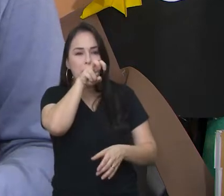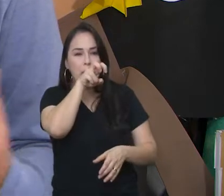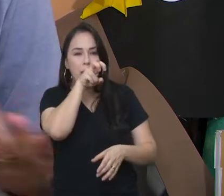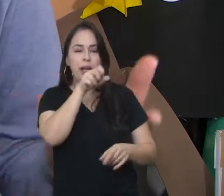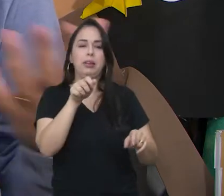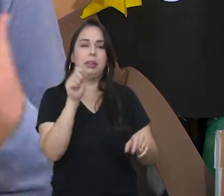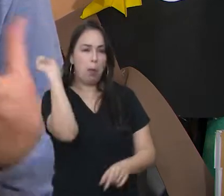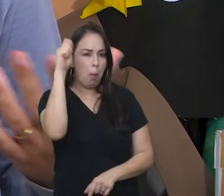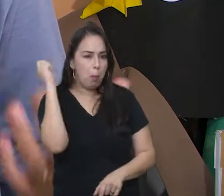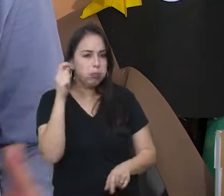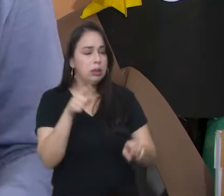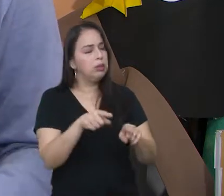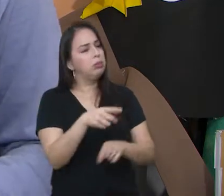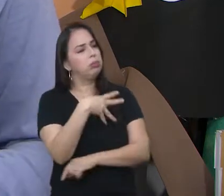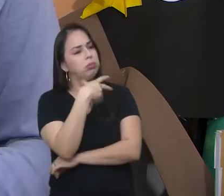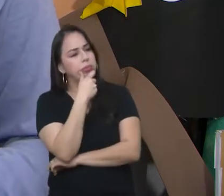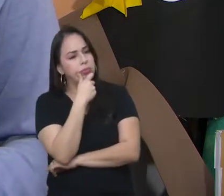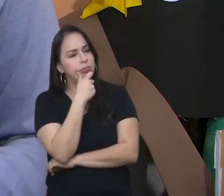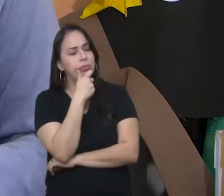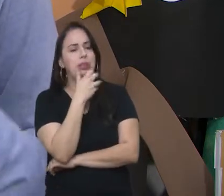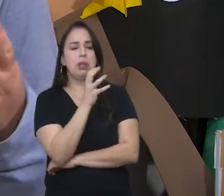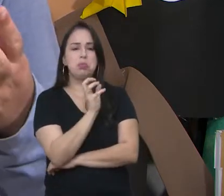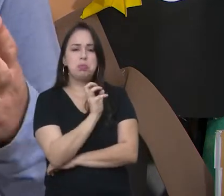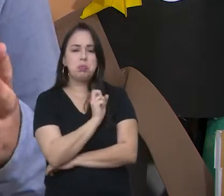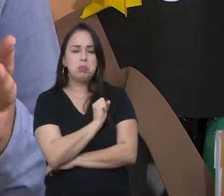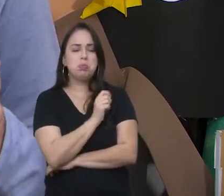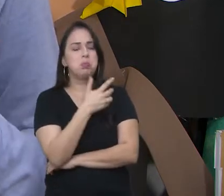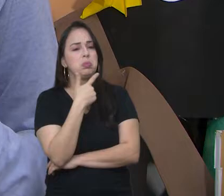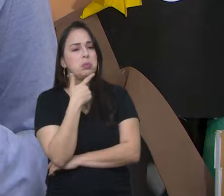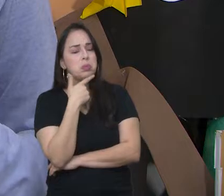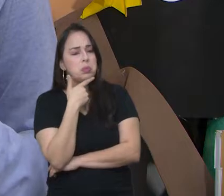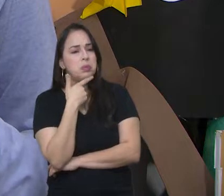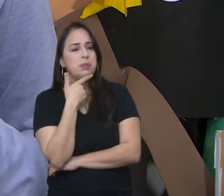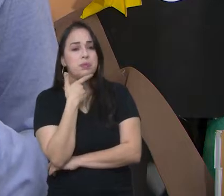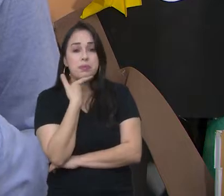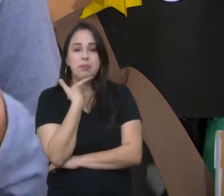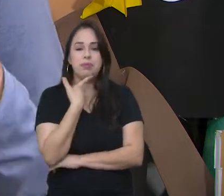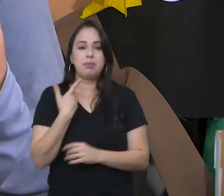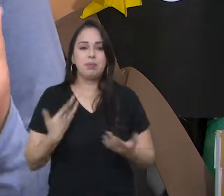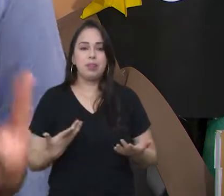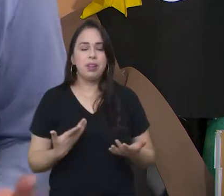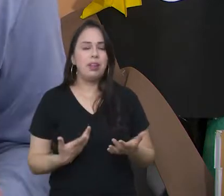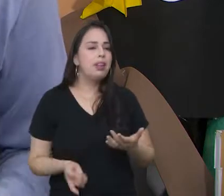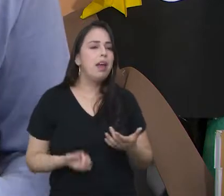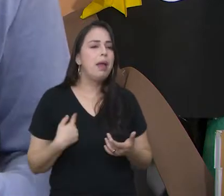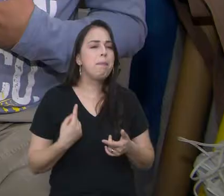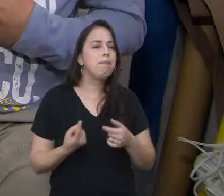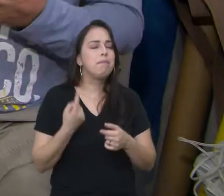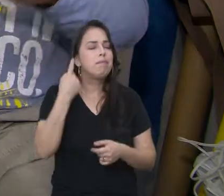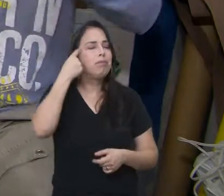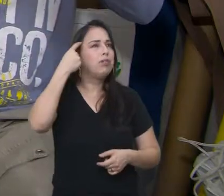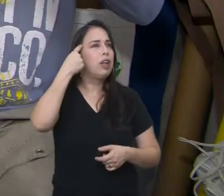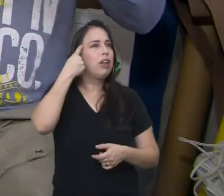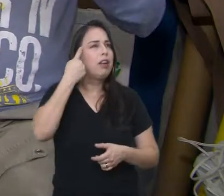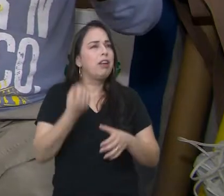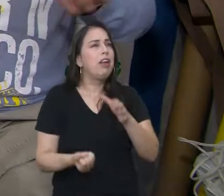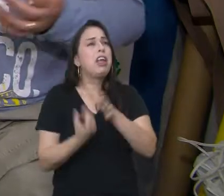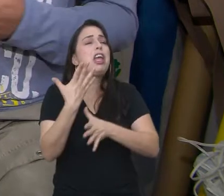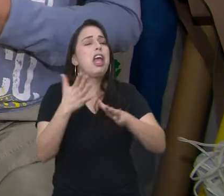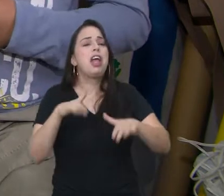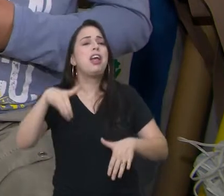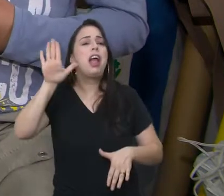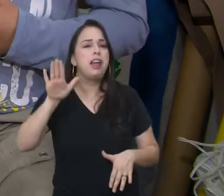puxa, isso começou a mexer comigo. Só que o que mexeu foi assim, quem criou os desenhos? Será que o desenho veio do